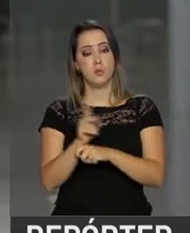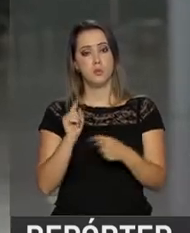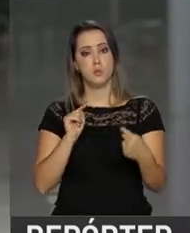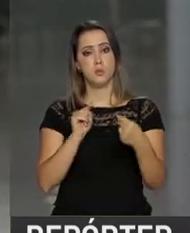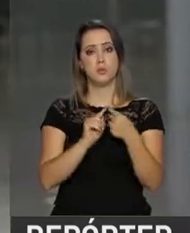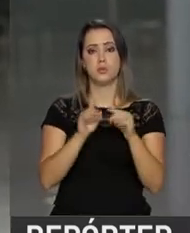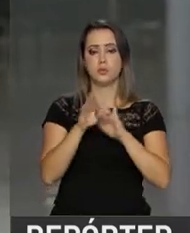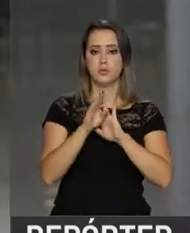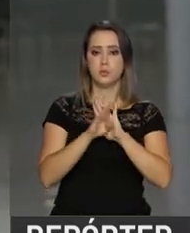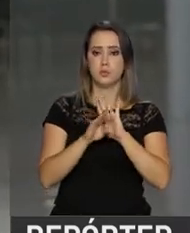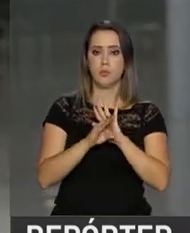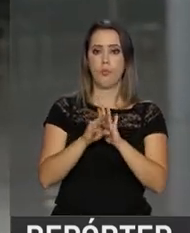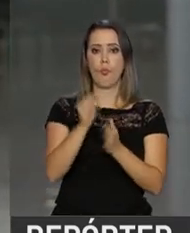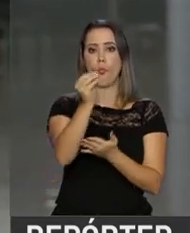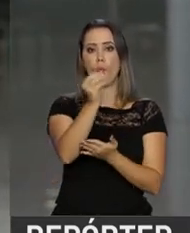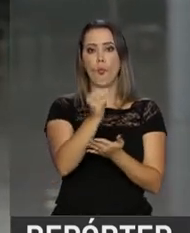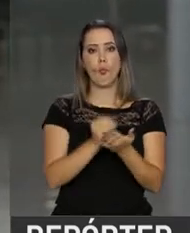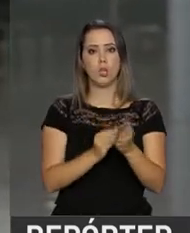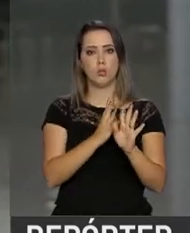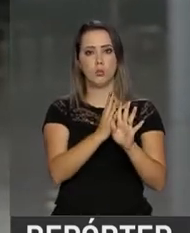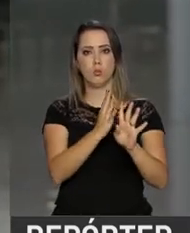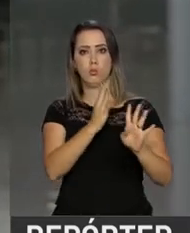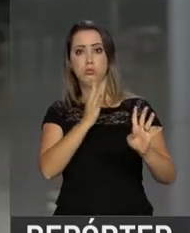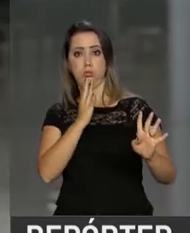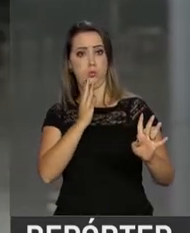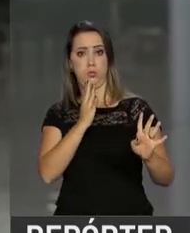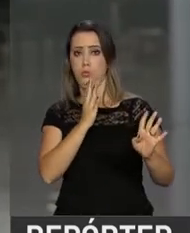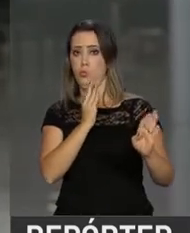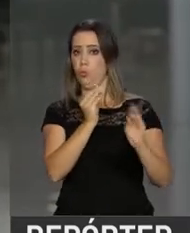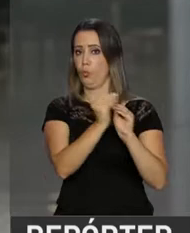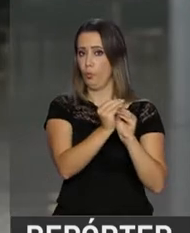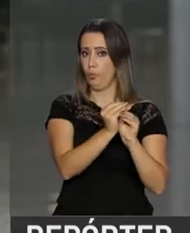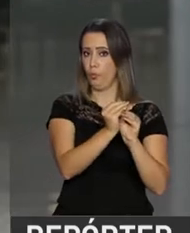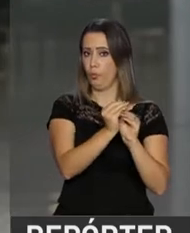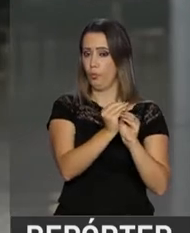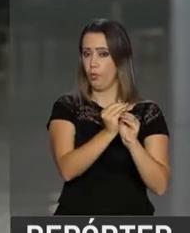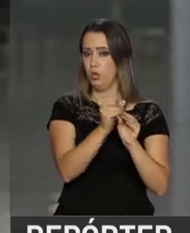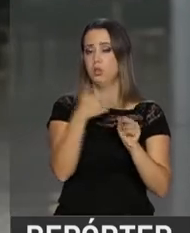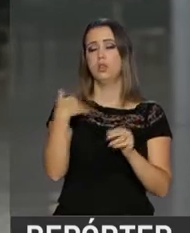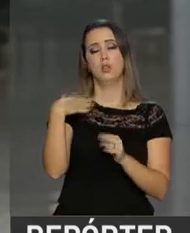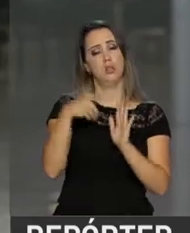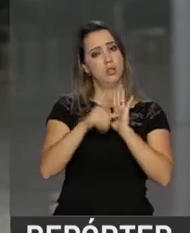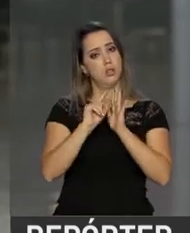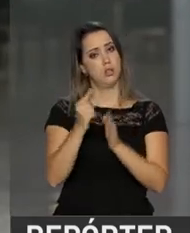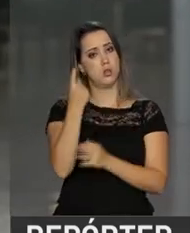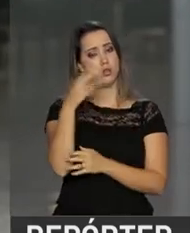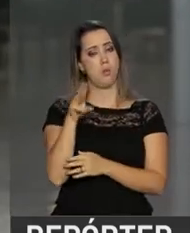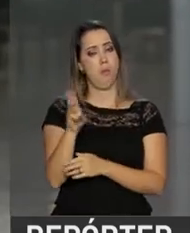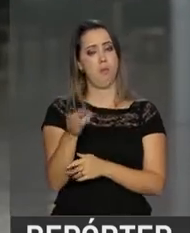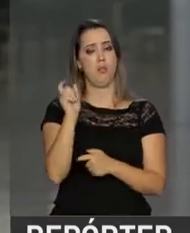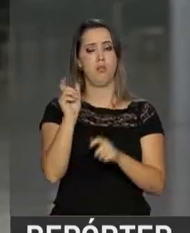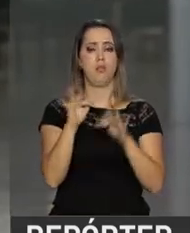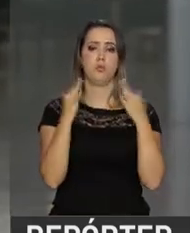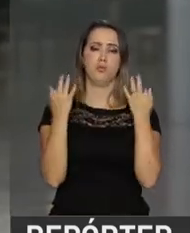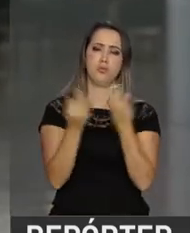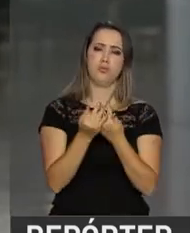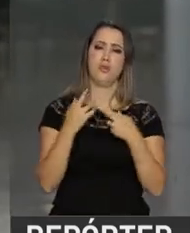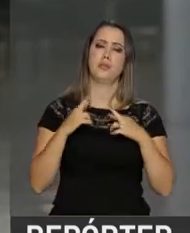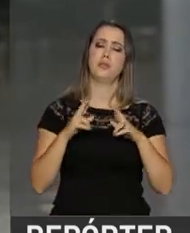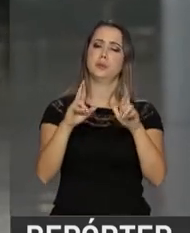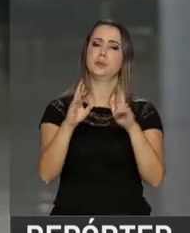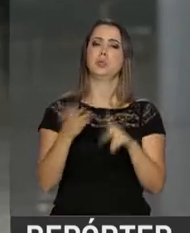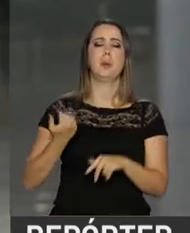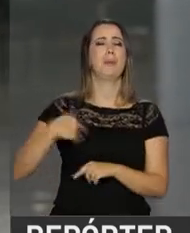e será a conquista de espera das famílias que já foi de mais de um milhão de famílias esperando ficavam